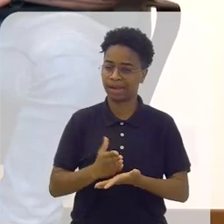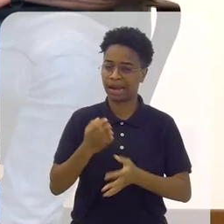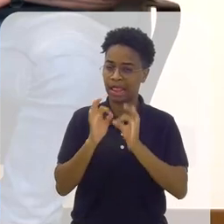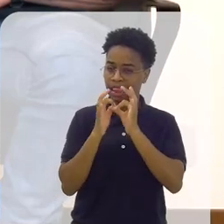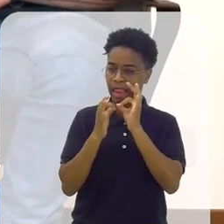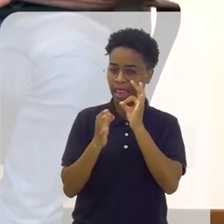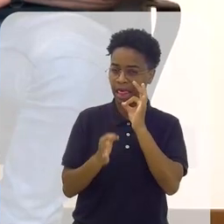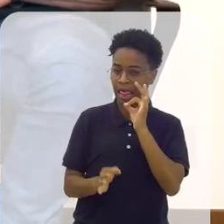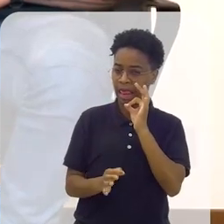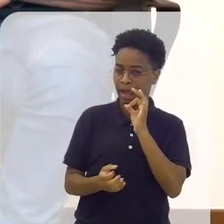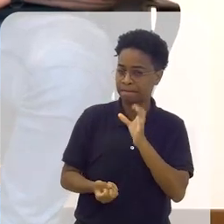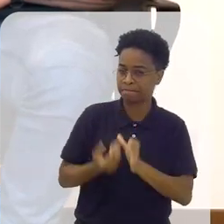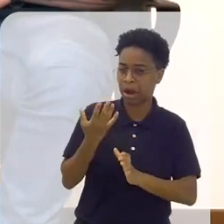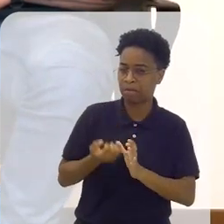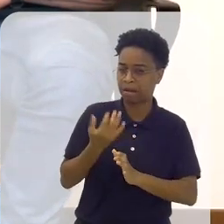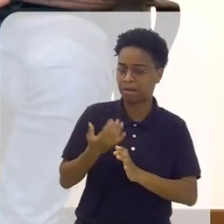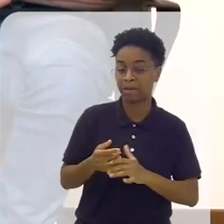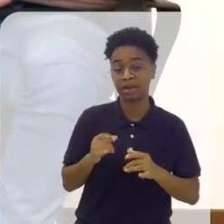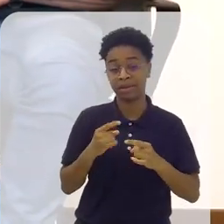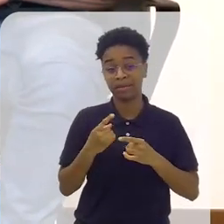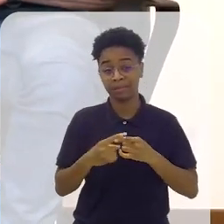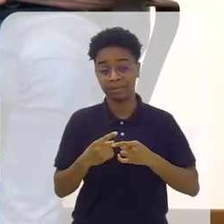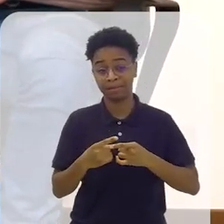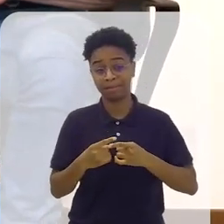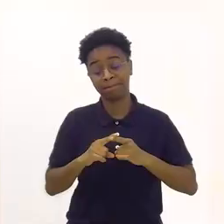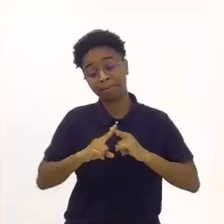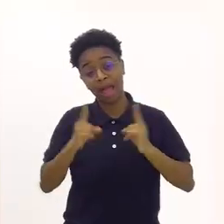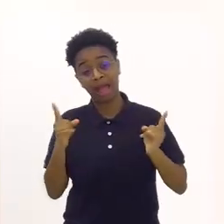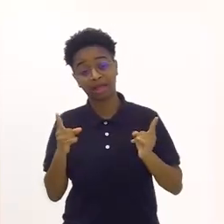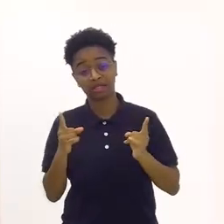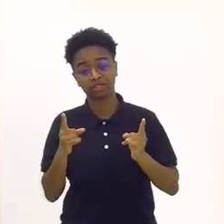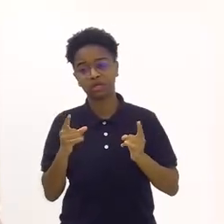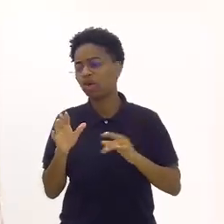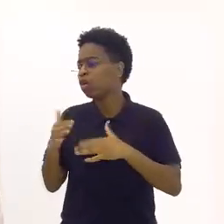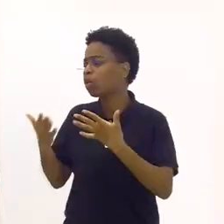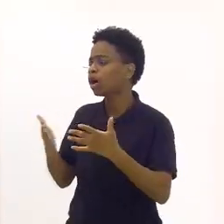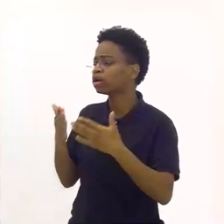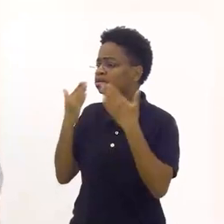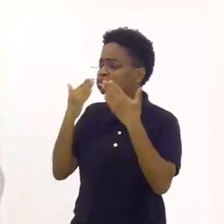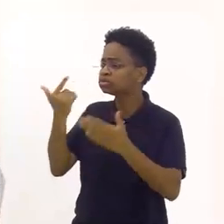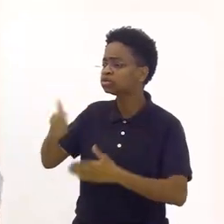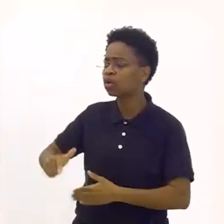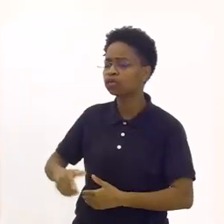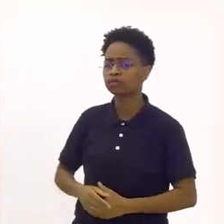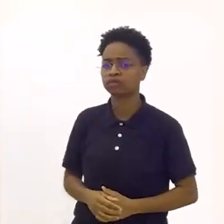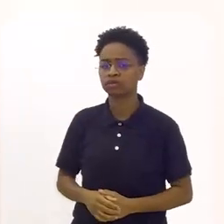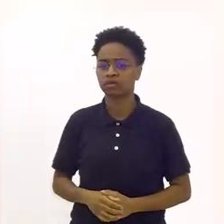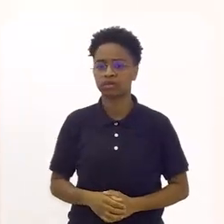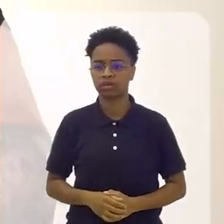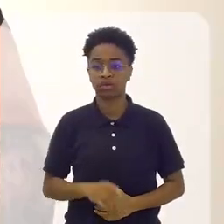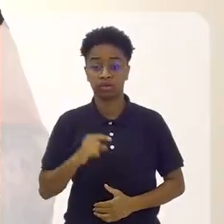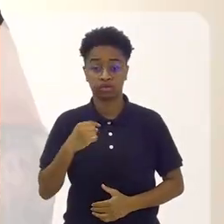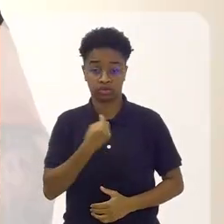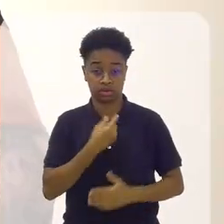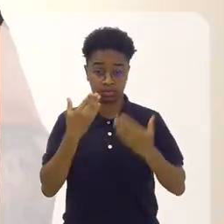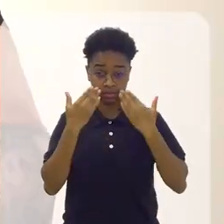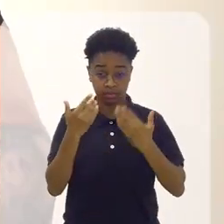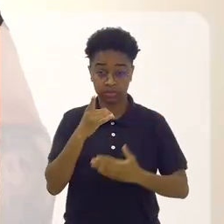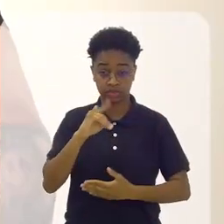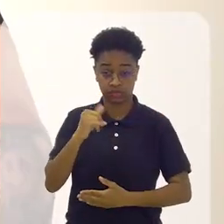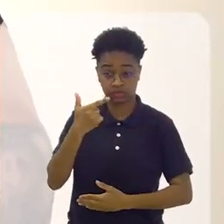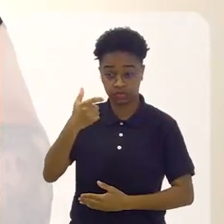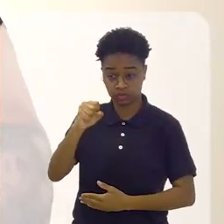parar de dar spoiler, senão o Ramiro vai matar a gente. Mas quando será a próxima apresentação? Olha, a gente está para fazer